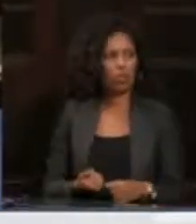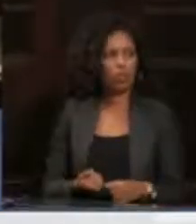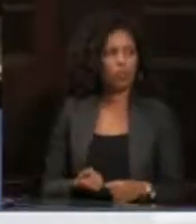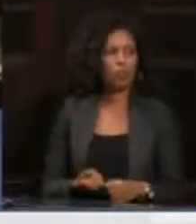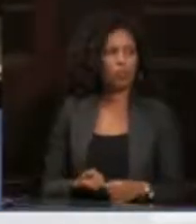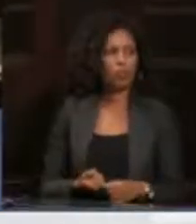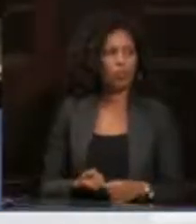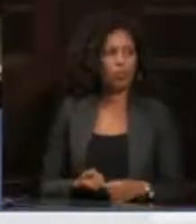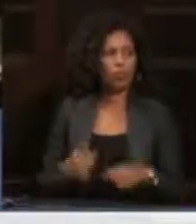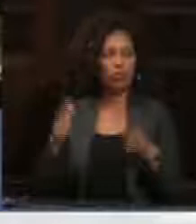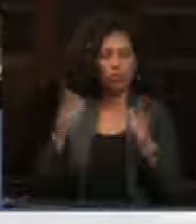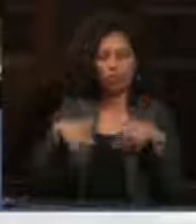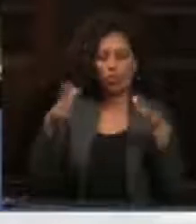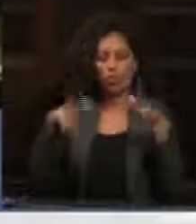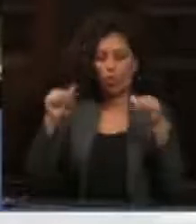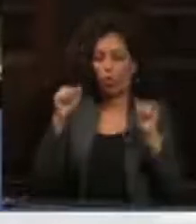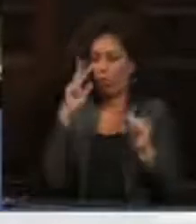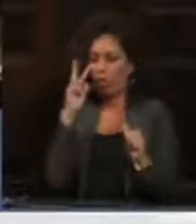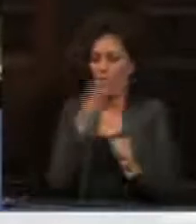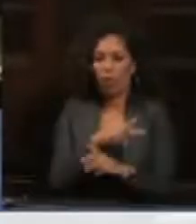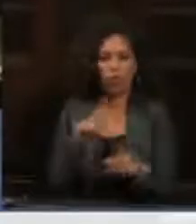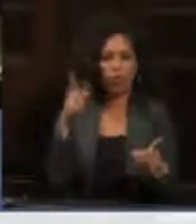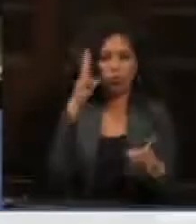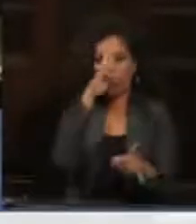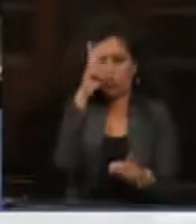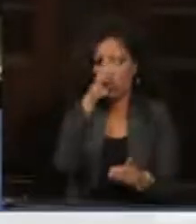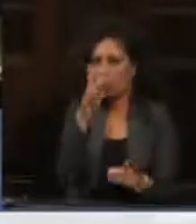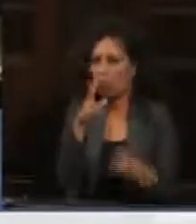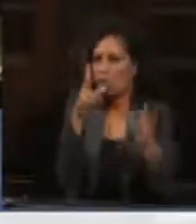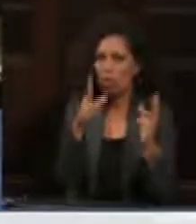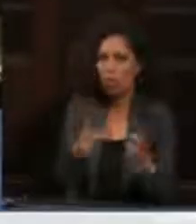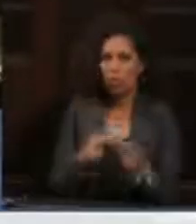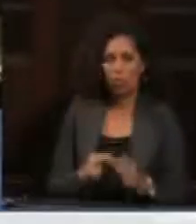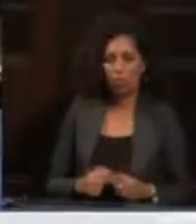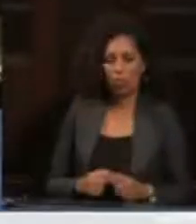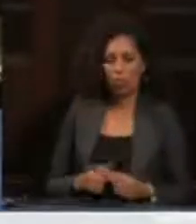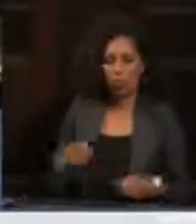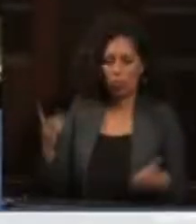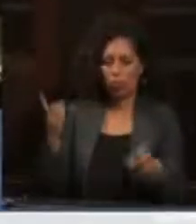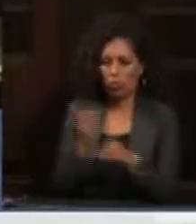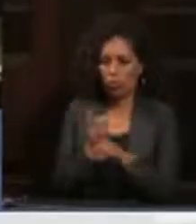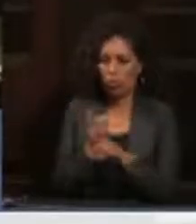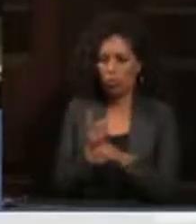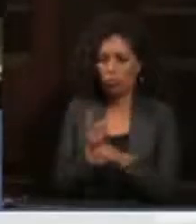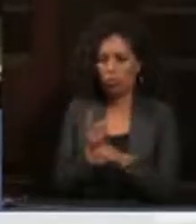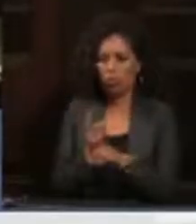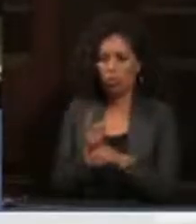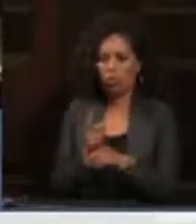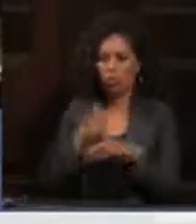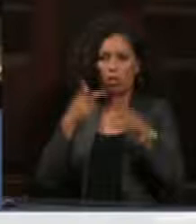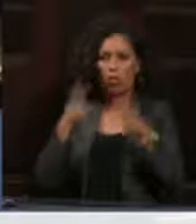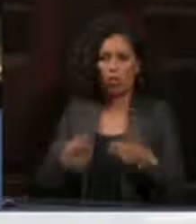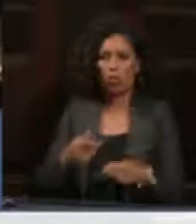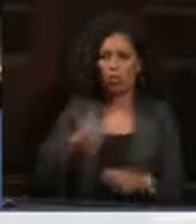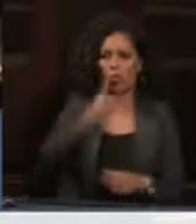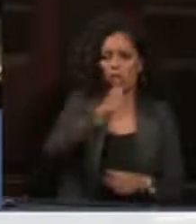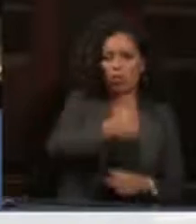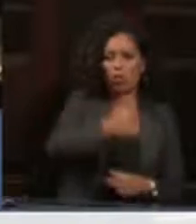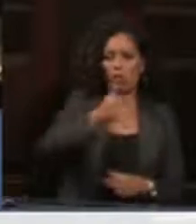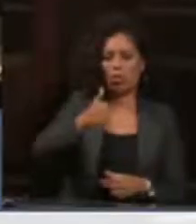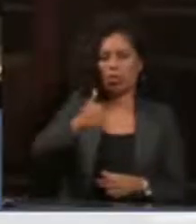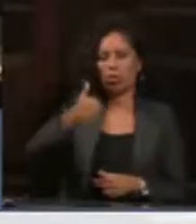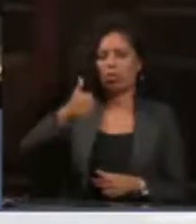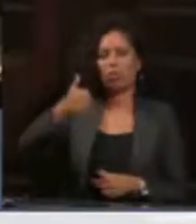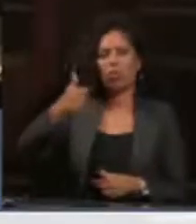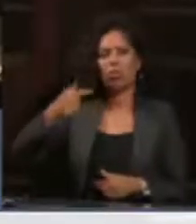bem, nunca viu na história desse estado uma apreensão dessa monta. Só que o